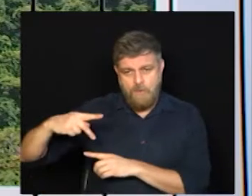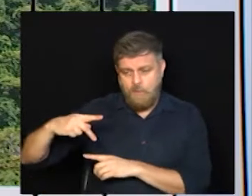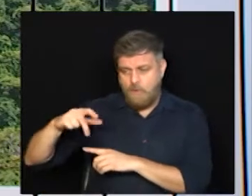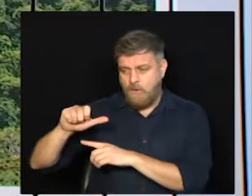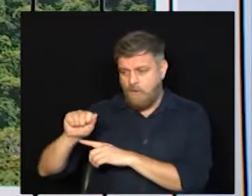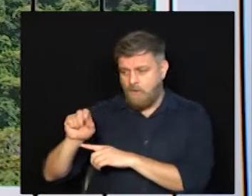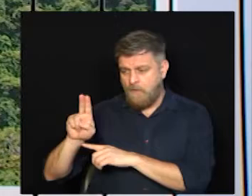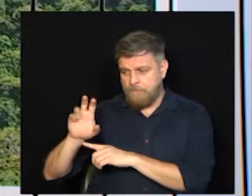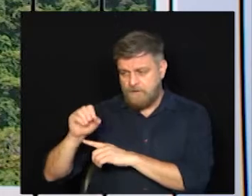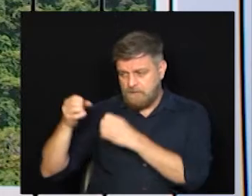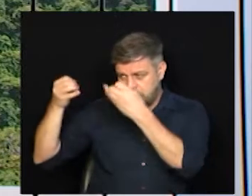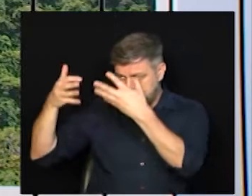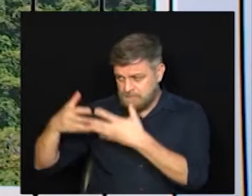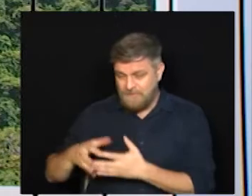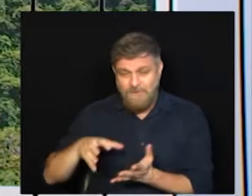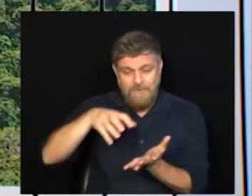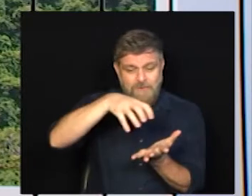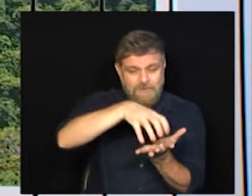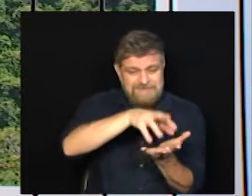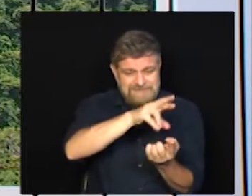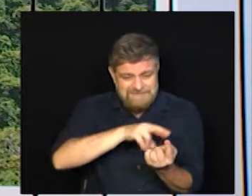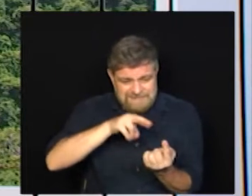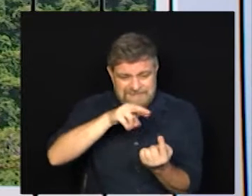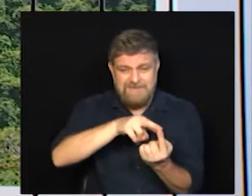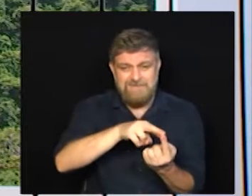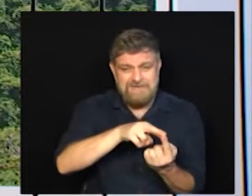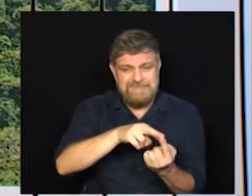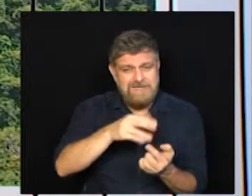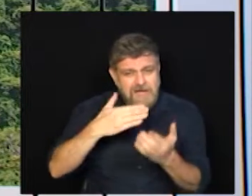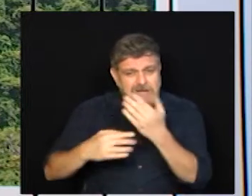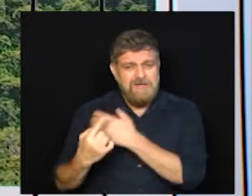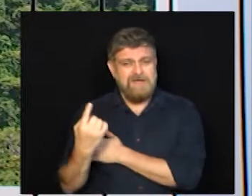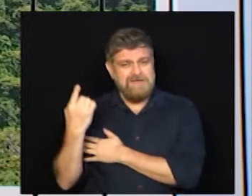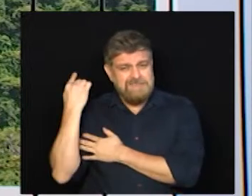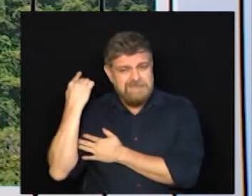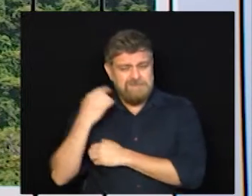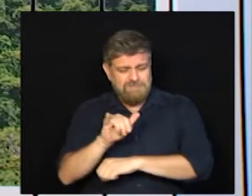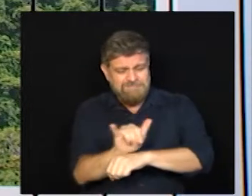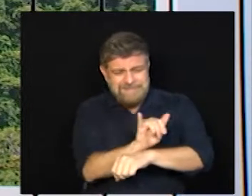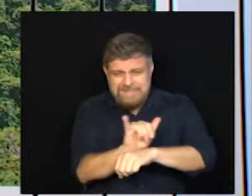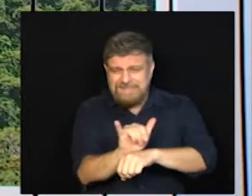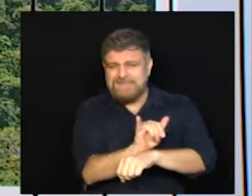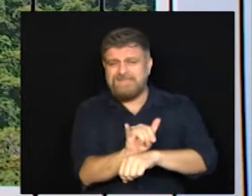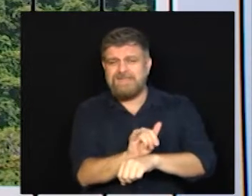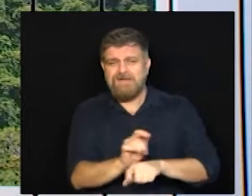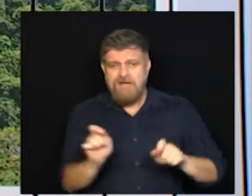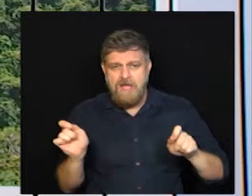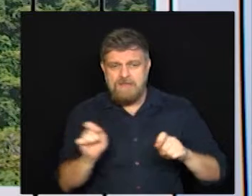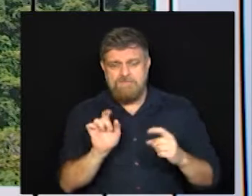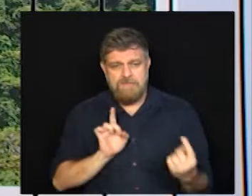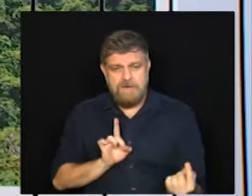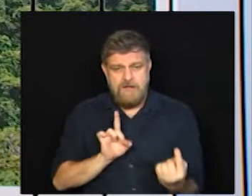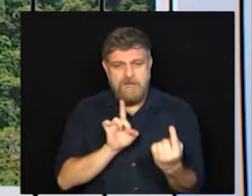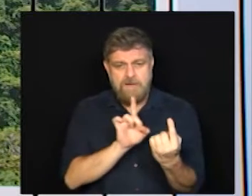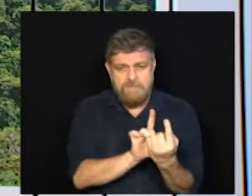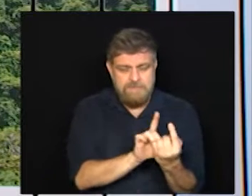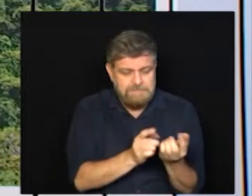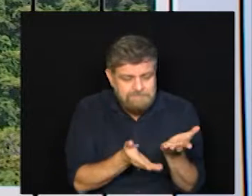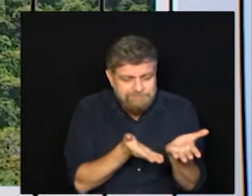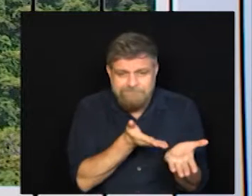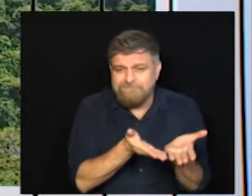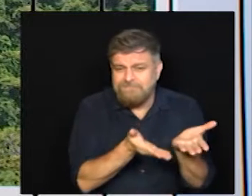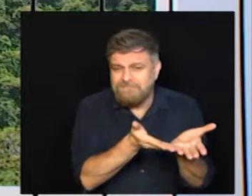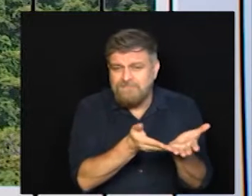referência ele já foi um instrumento que a gente tinha acesso, né, conseguia atender, mas hoje a gente tem